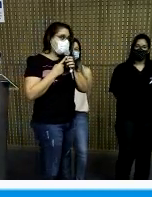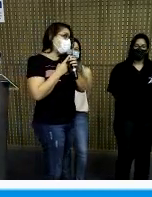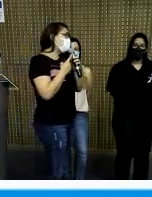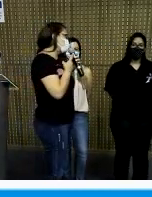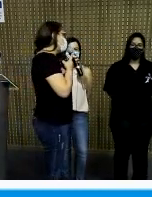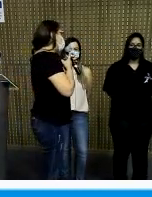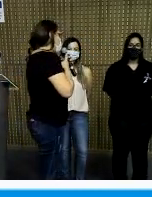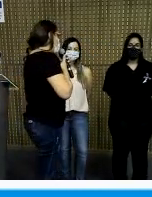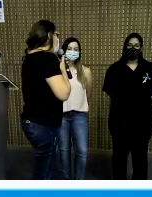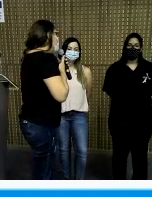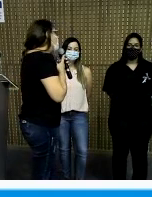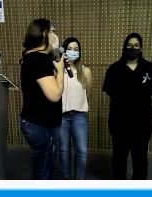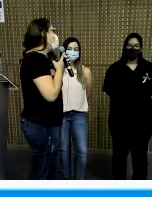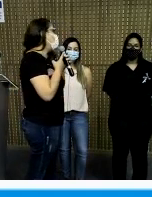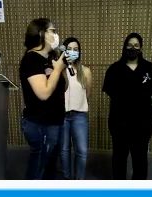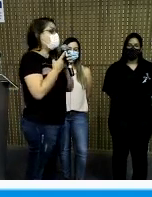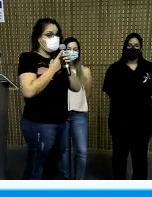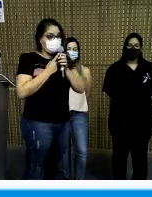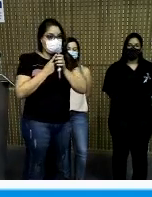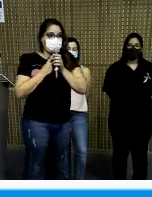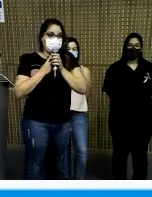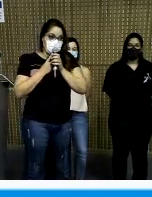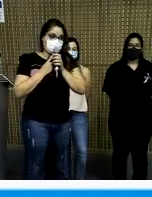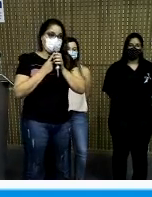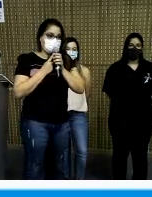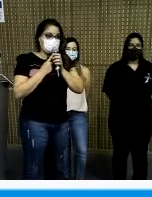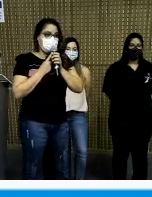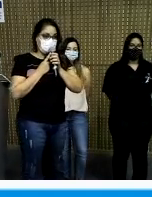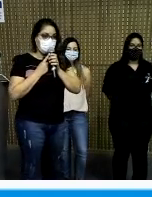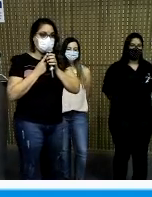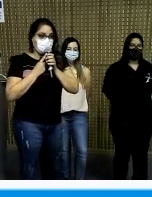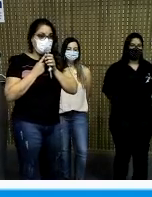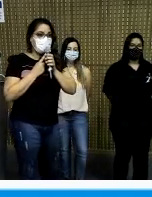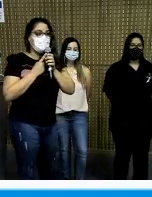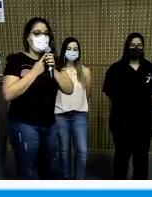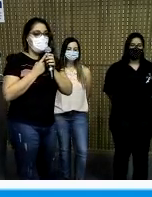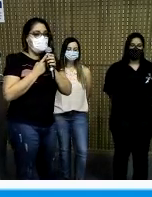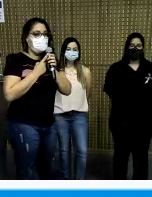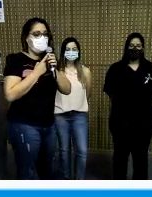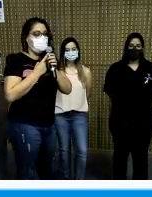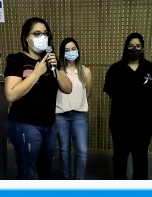total, até porque a gente tem um ginecologista do NAF atendendo lá dentro, tá?